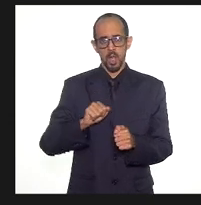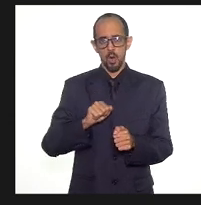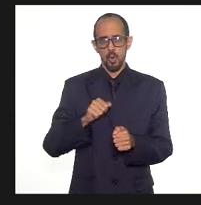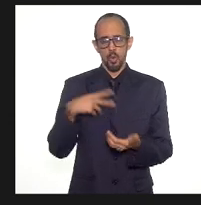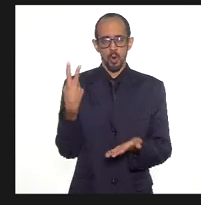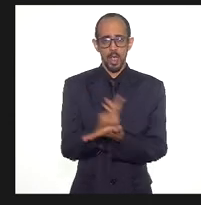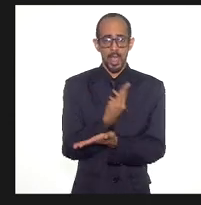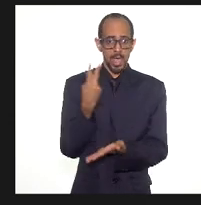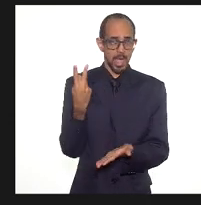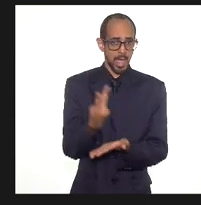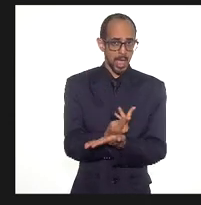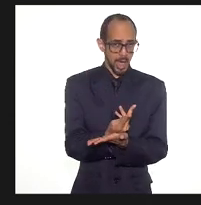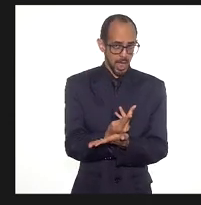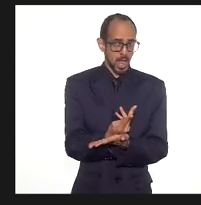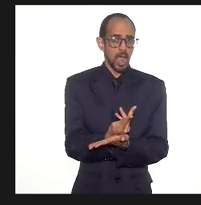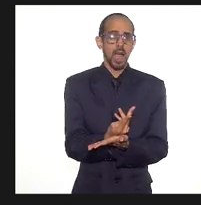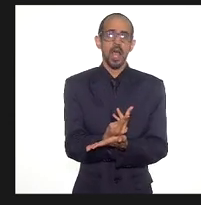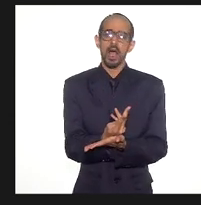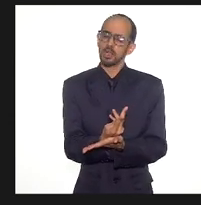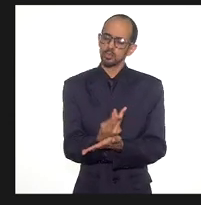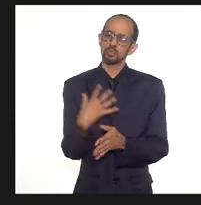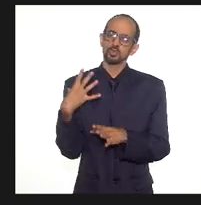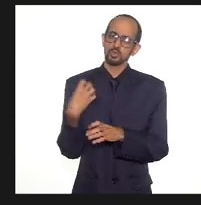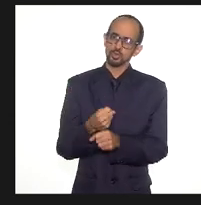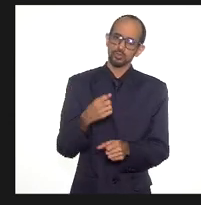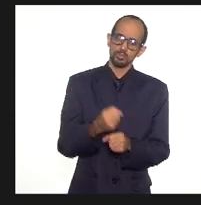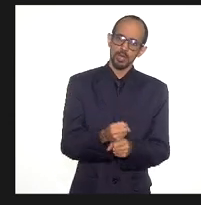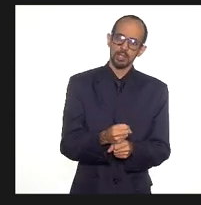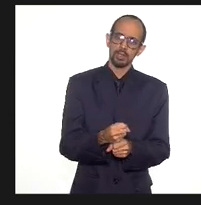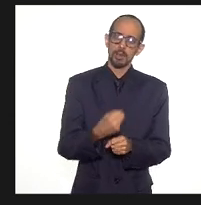indevidamente levados à conta da participação especial.